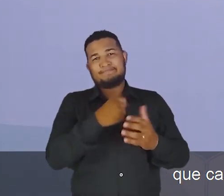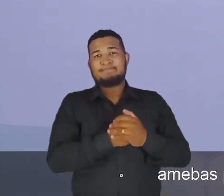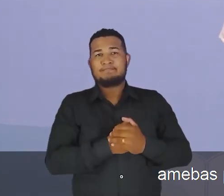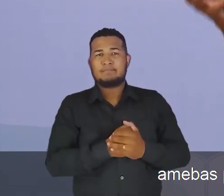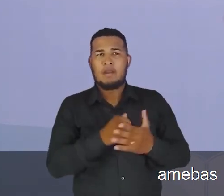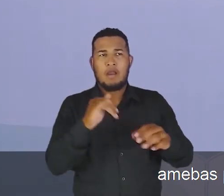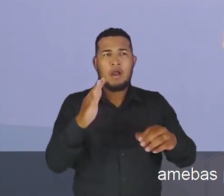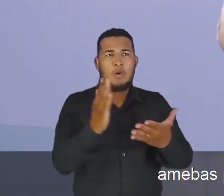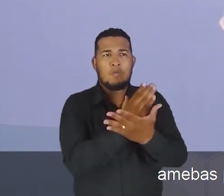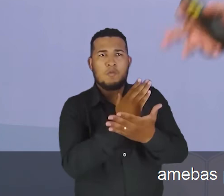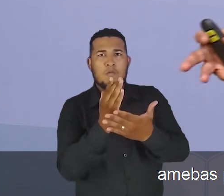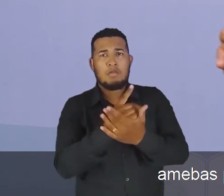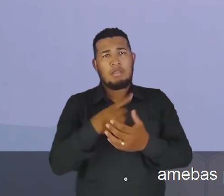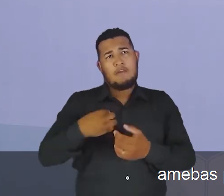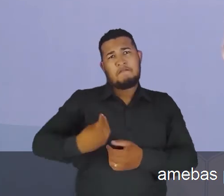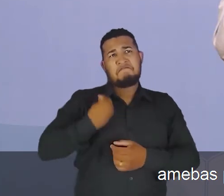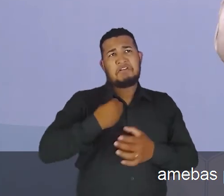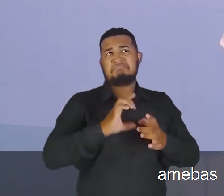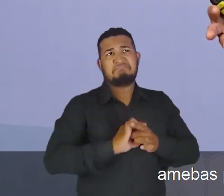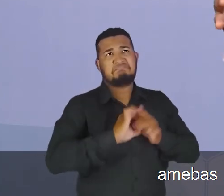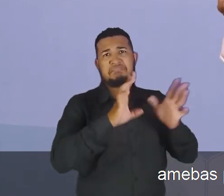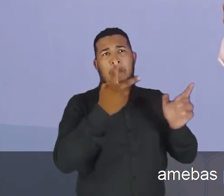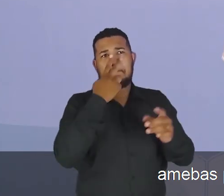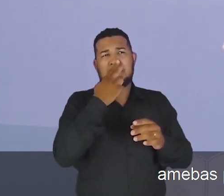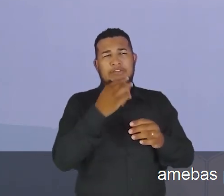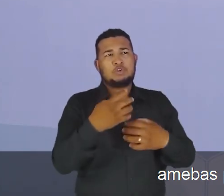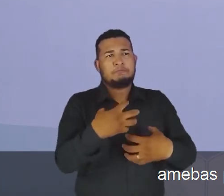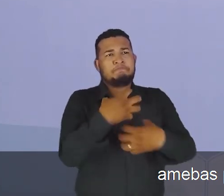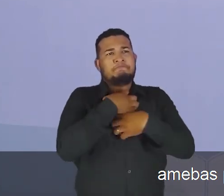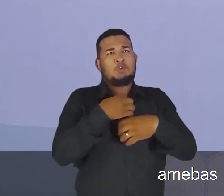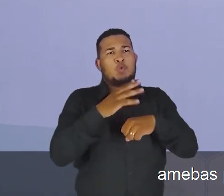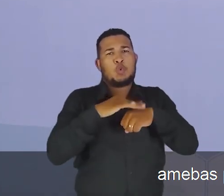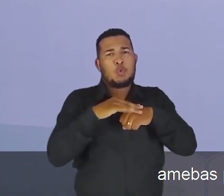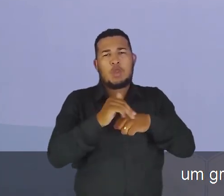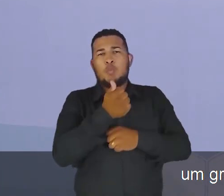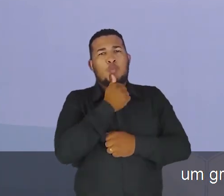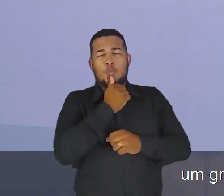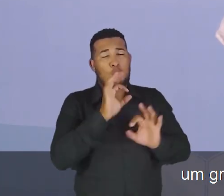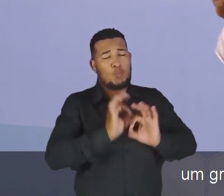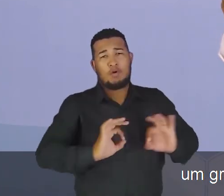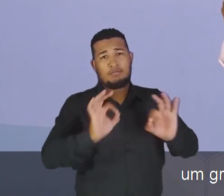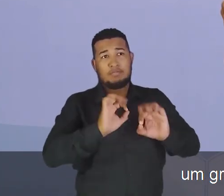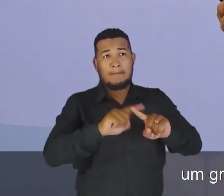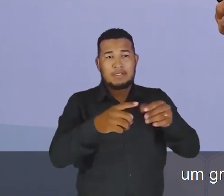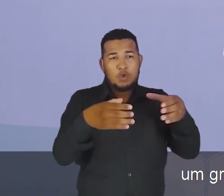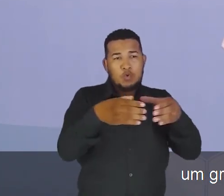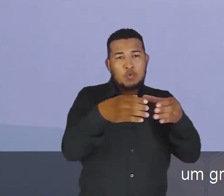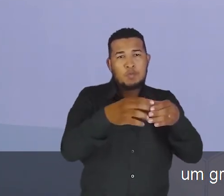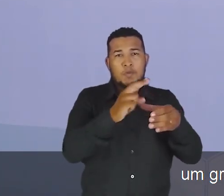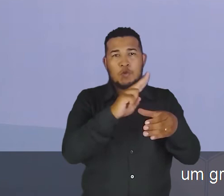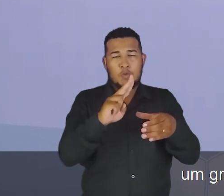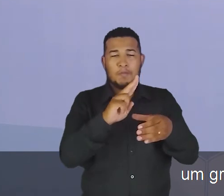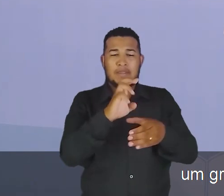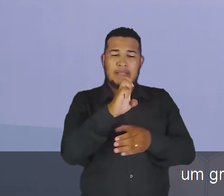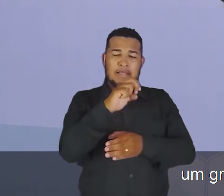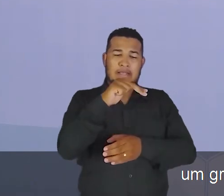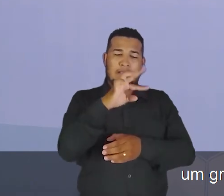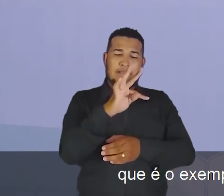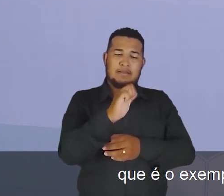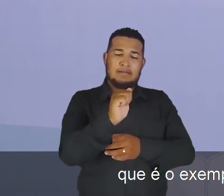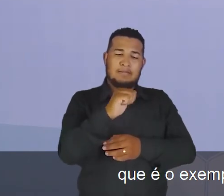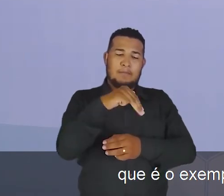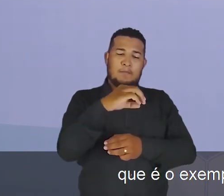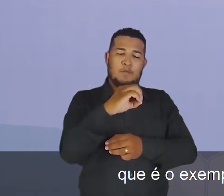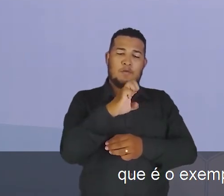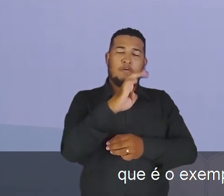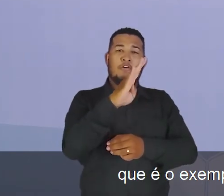tipos de amebas possuem vida livre, não fazem mal a ninguém. Agora, existe um grupo de amebas, conhecido como entamoeba histolítica,